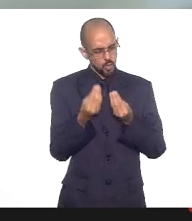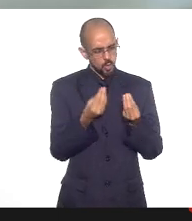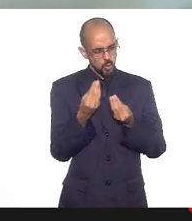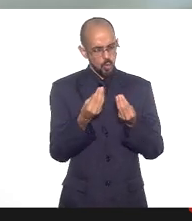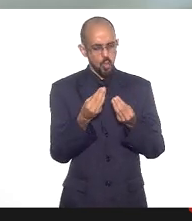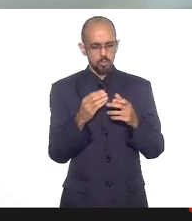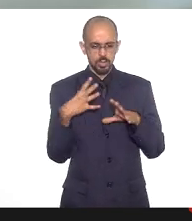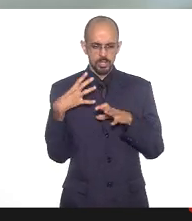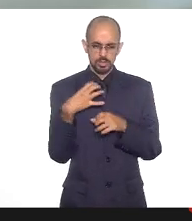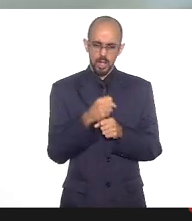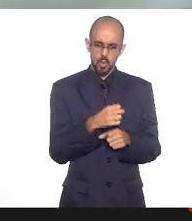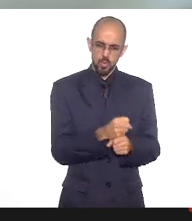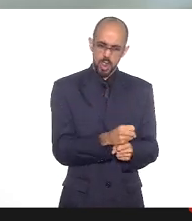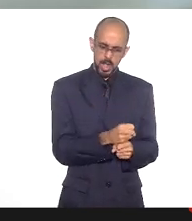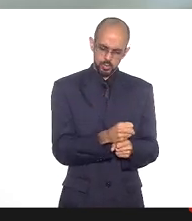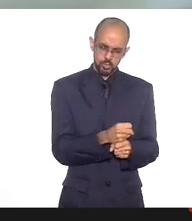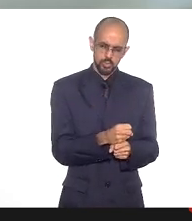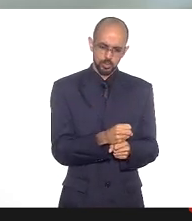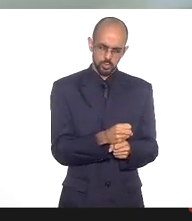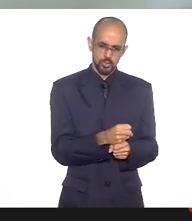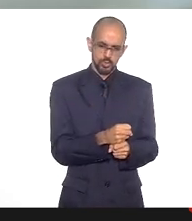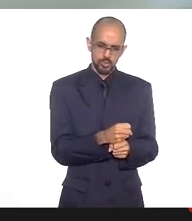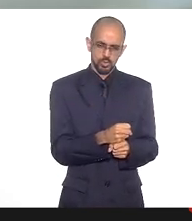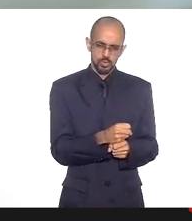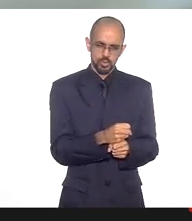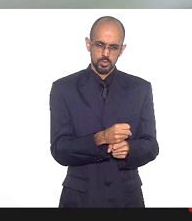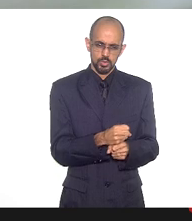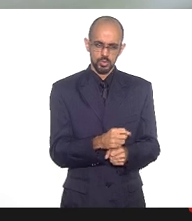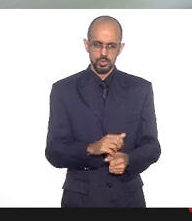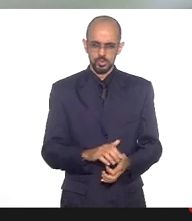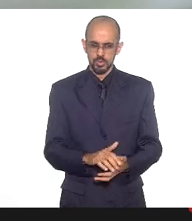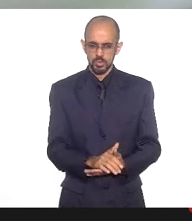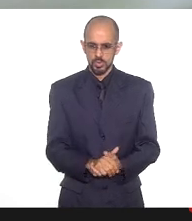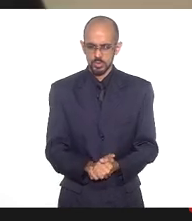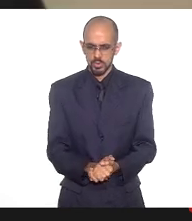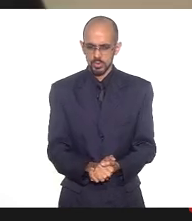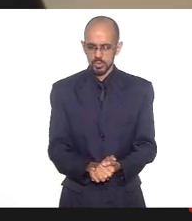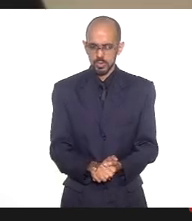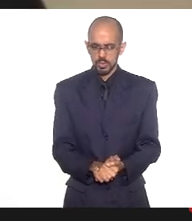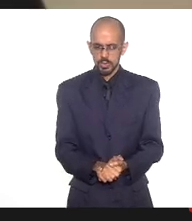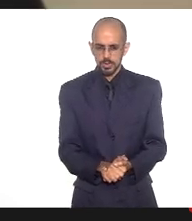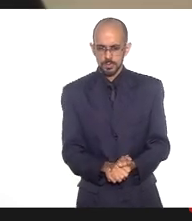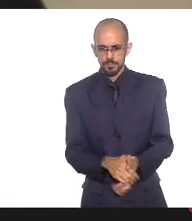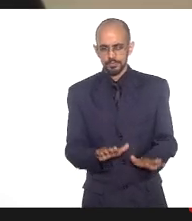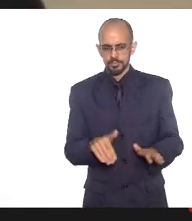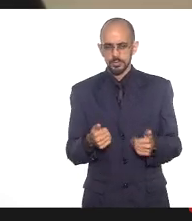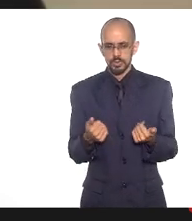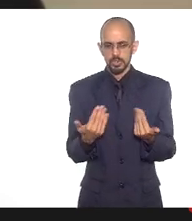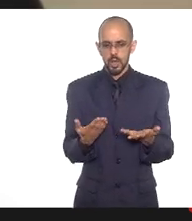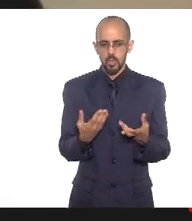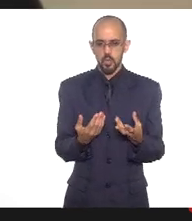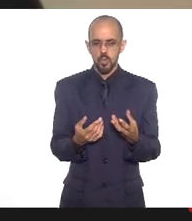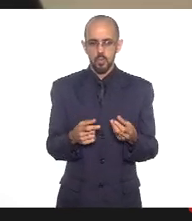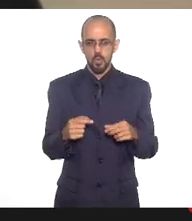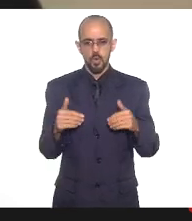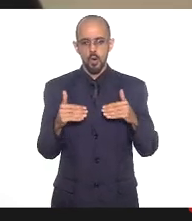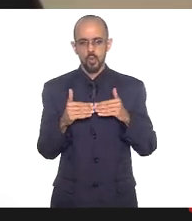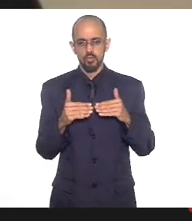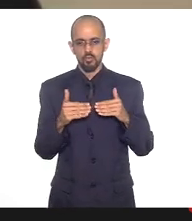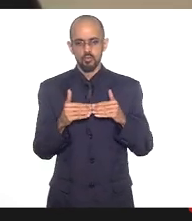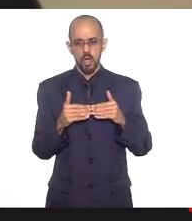processo, como se dá contabilmente essas contas? Um pouco como a gente conversou no início, por ser